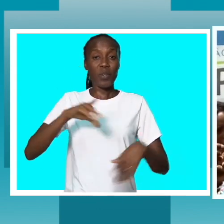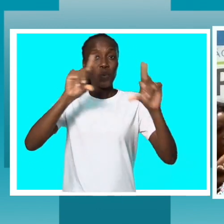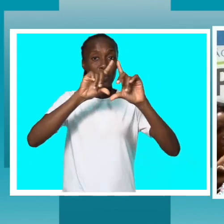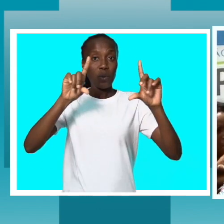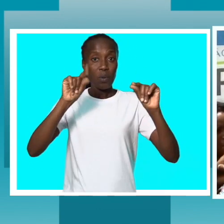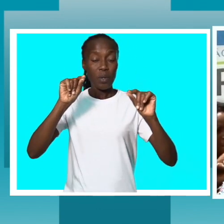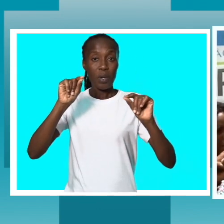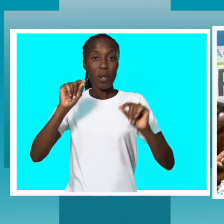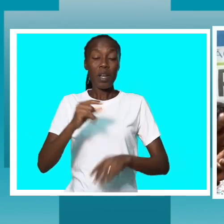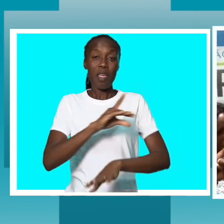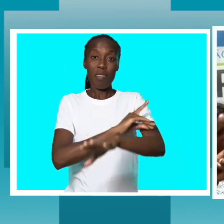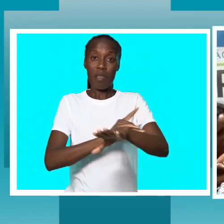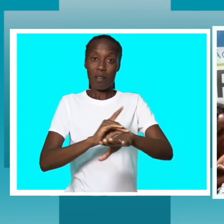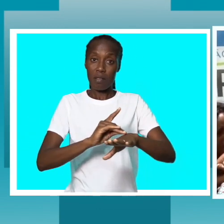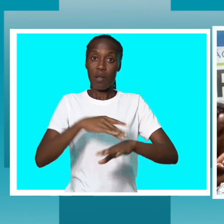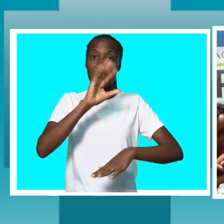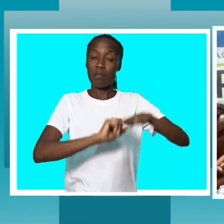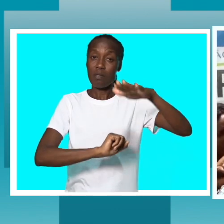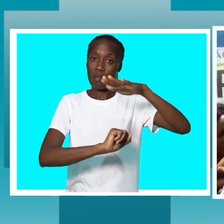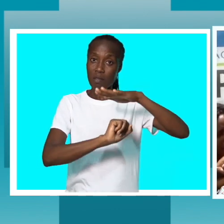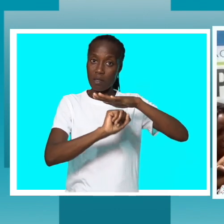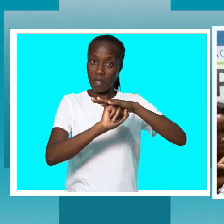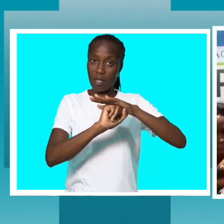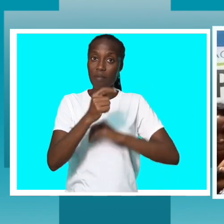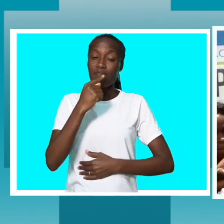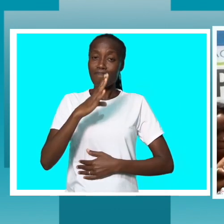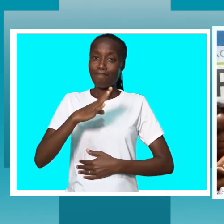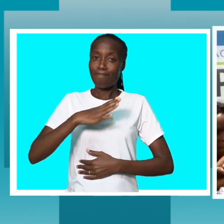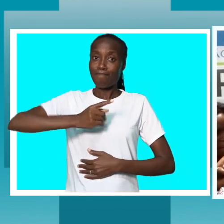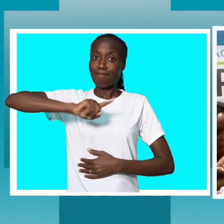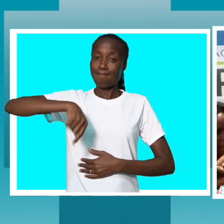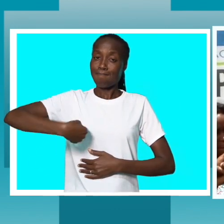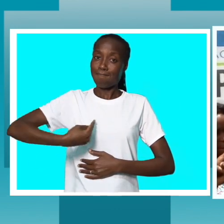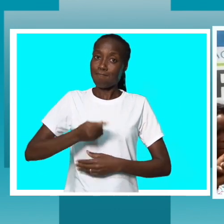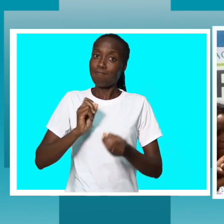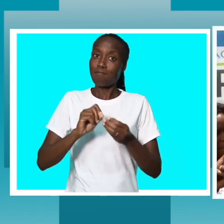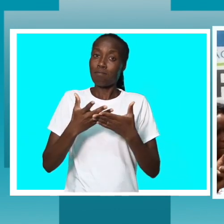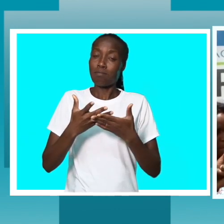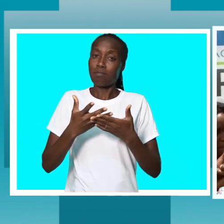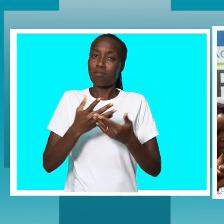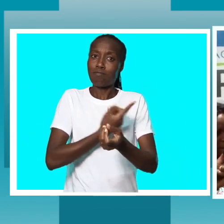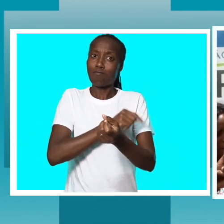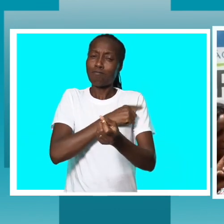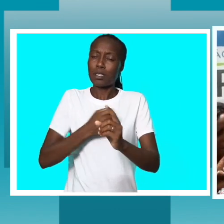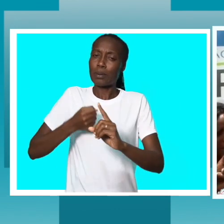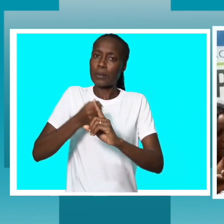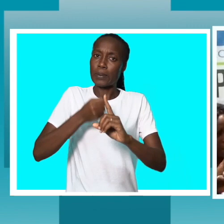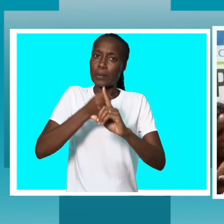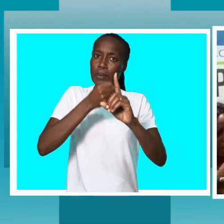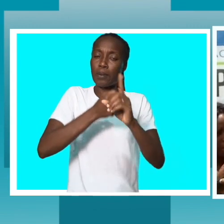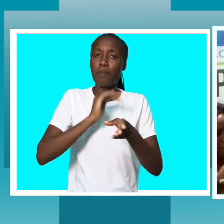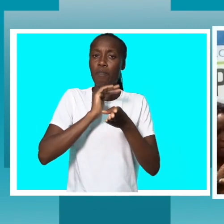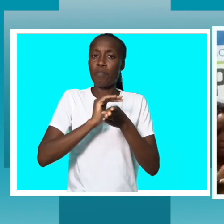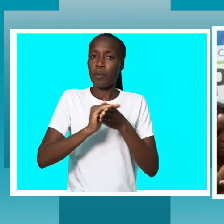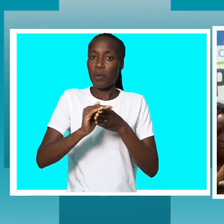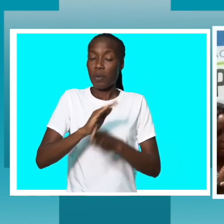Provincial do Género e Organização Social, aprecia o esforço que a Young Africa tem vindo a